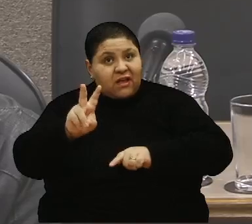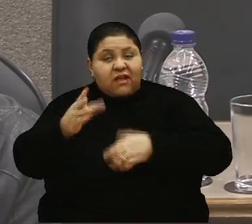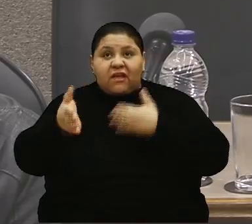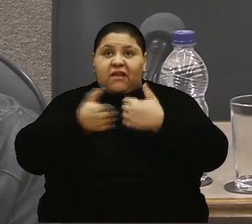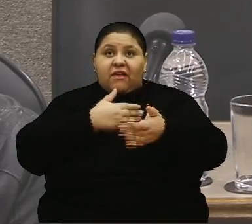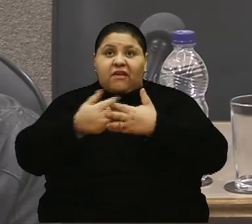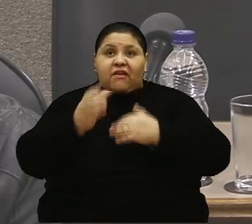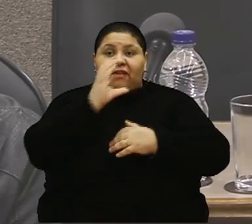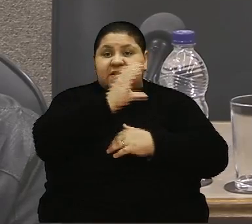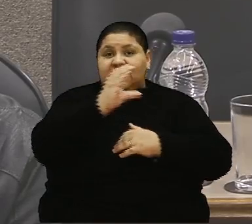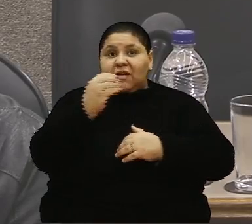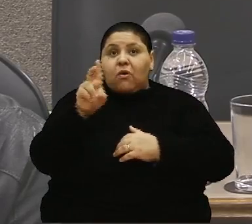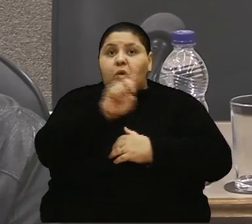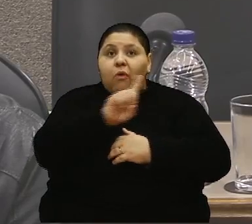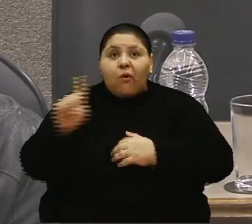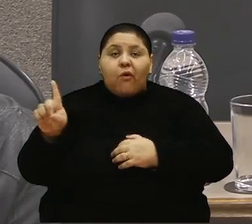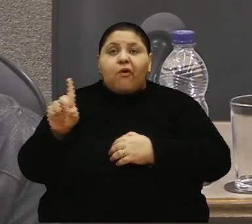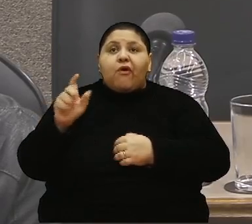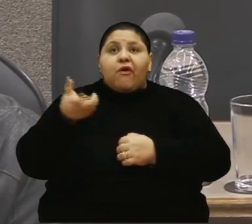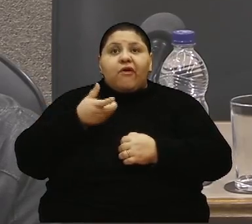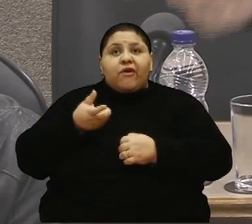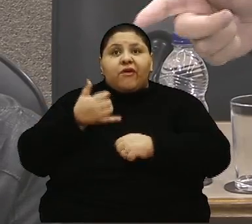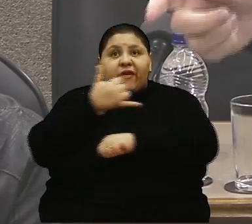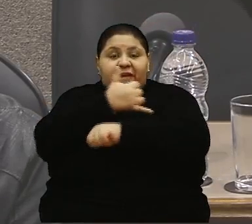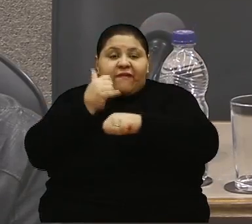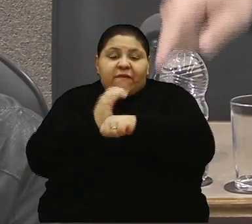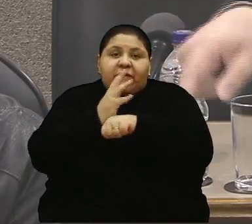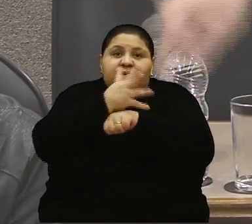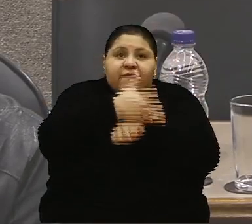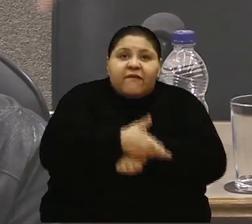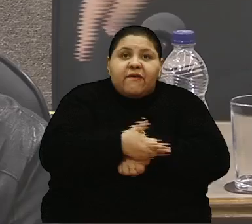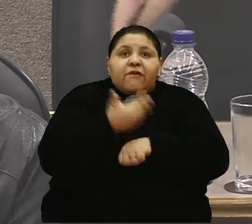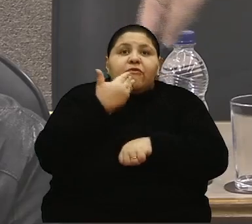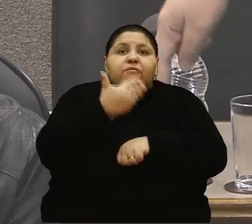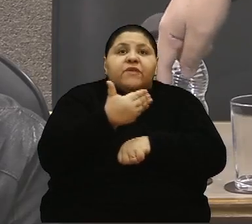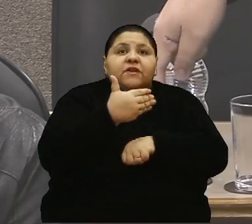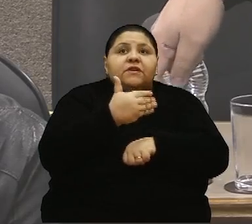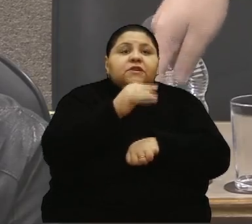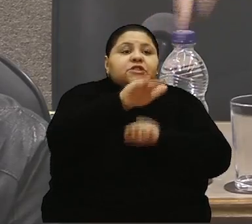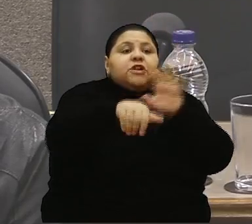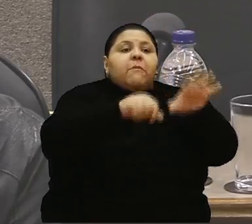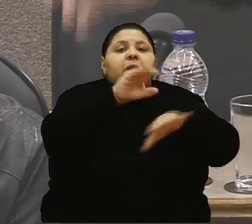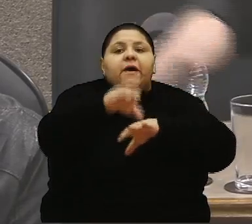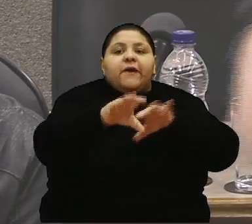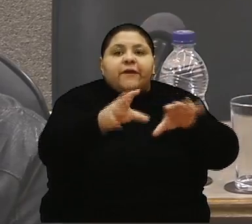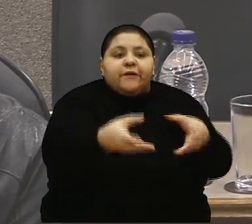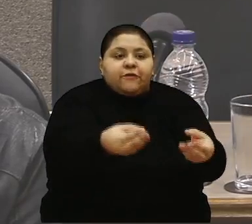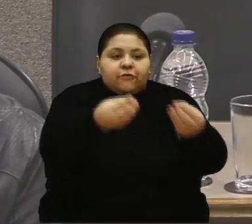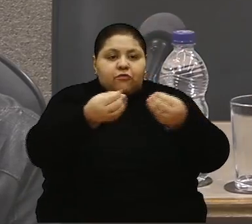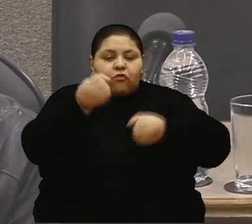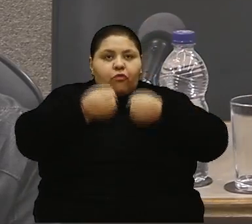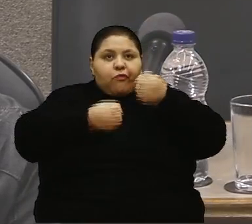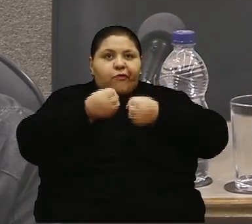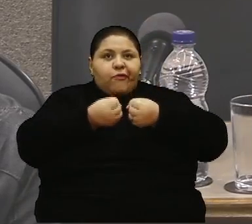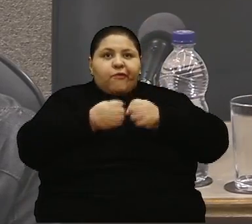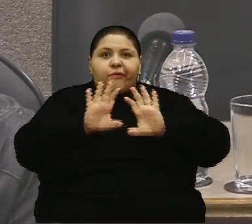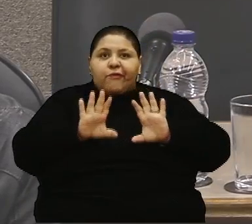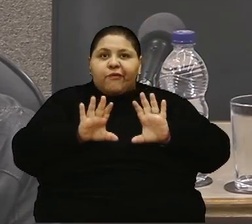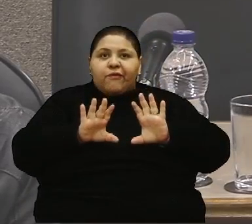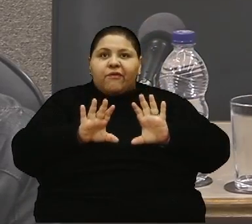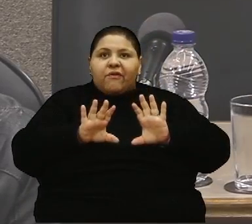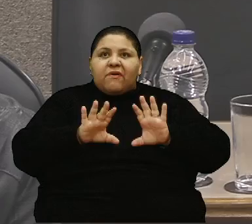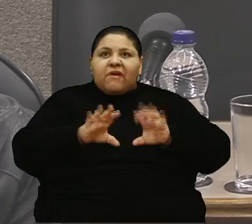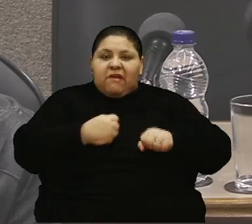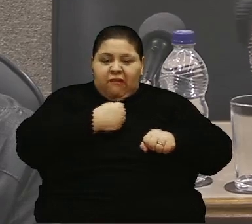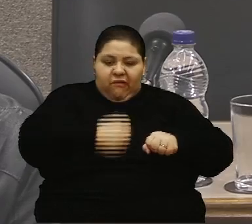se é CC ou não, que vai querer passar na madrugada, abordando e colocando dentro do carro alguém que está ali que, pessoal, é defecando